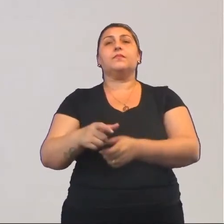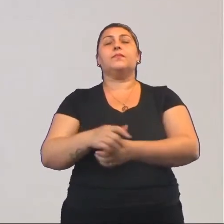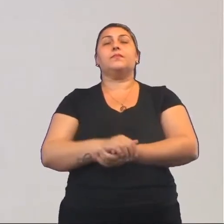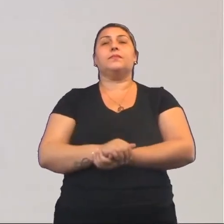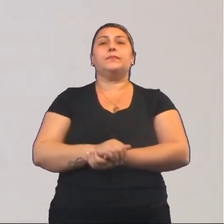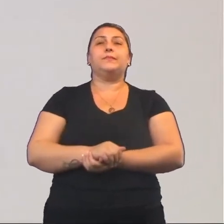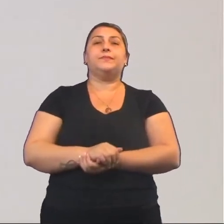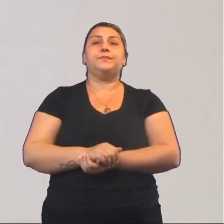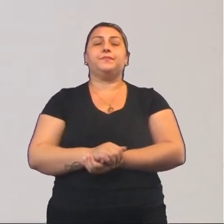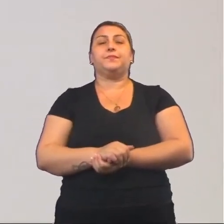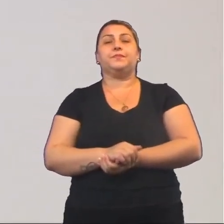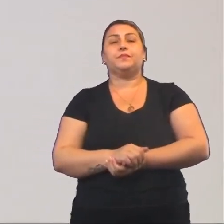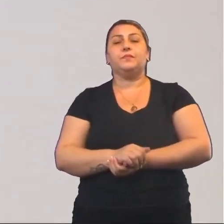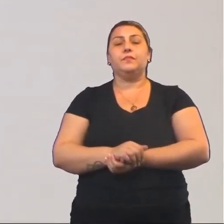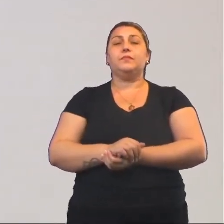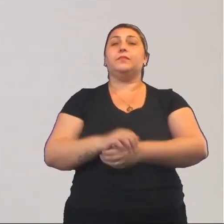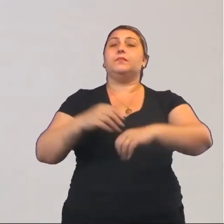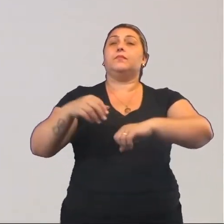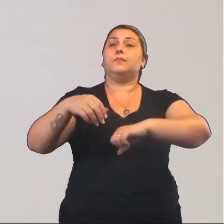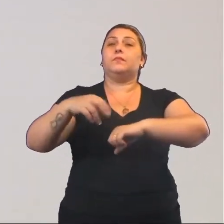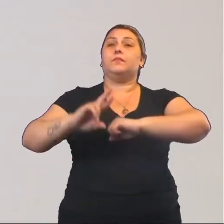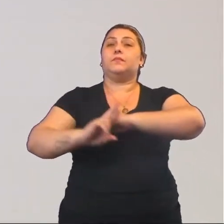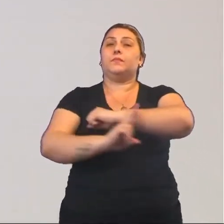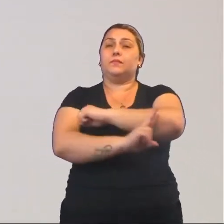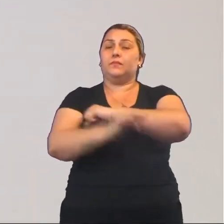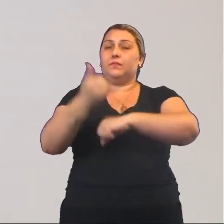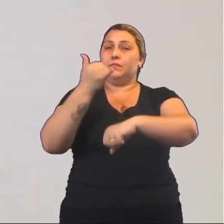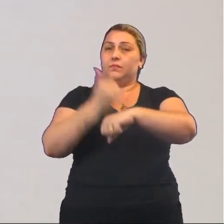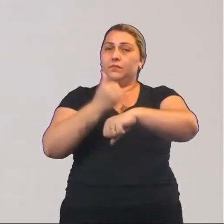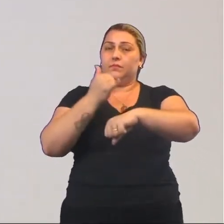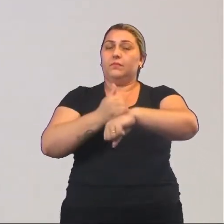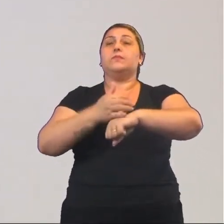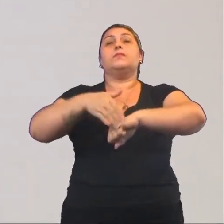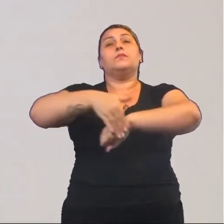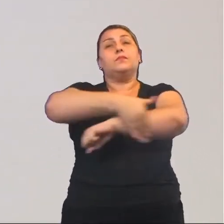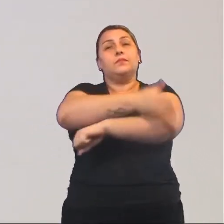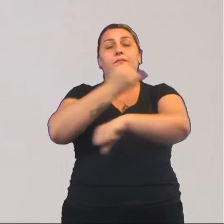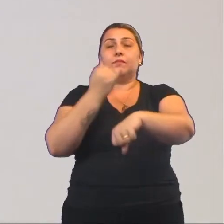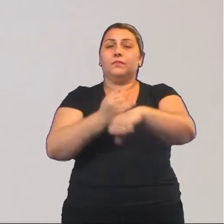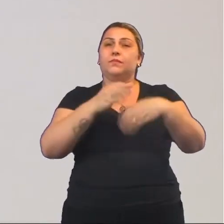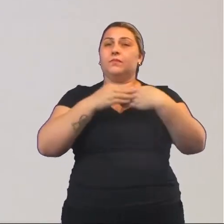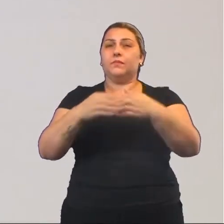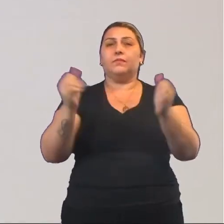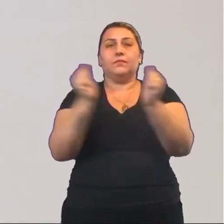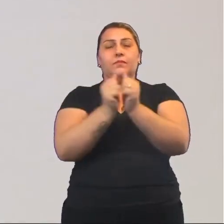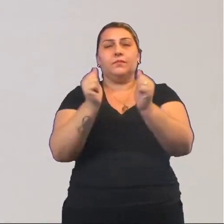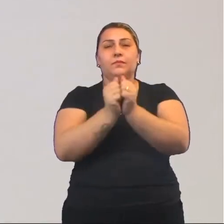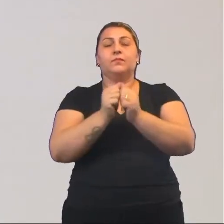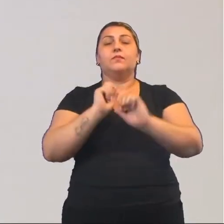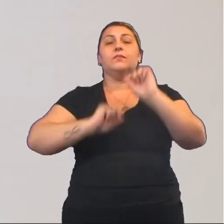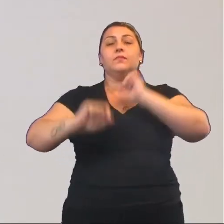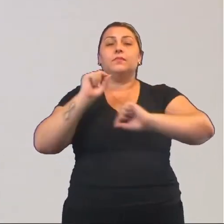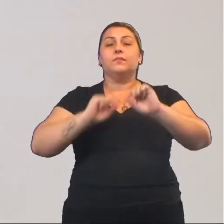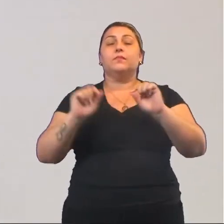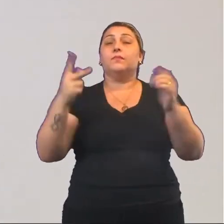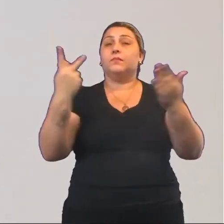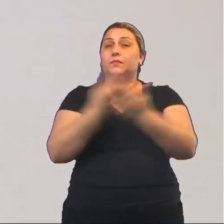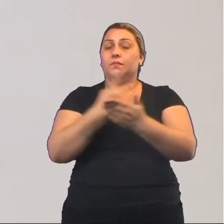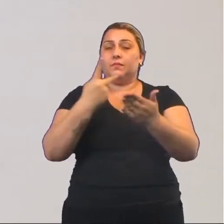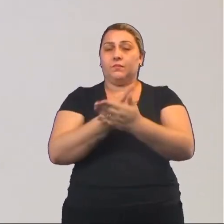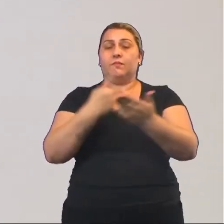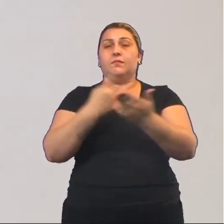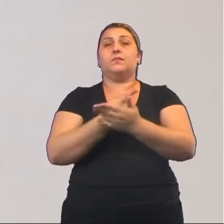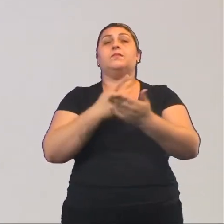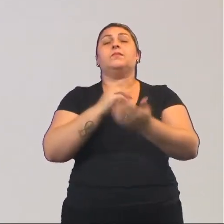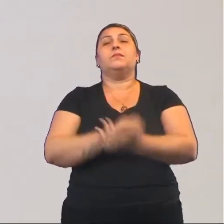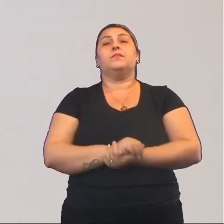circulação, seja por meio de rodovias ou ferrovias, isso traz junto com ele os procedimentos incorretos de